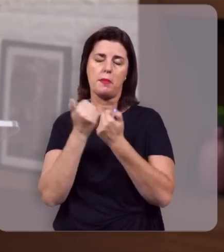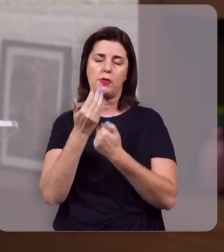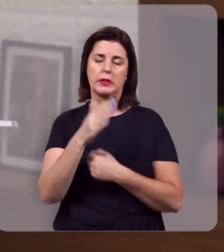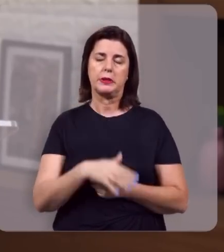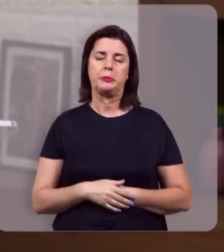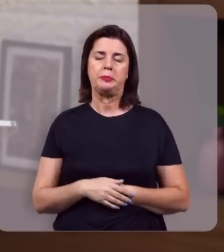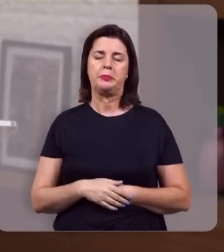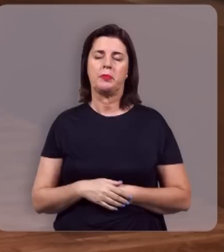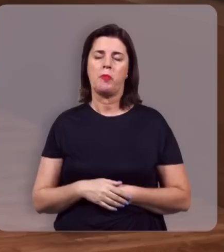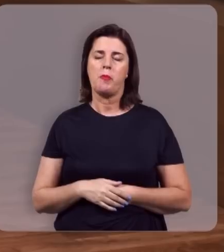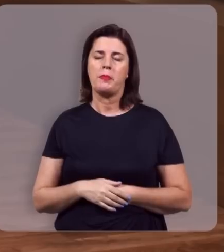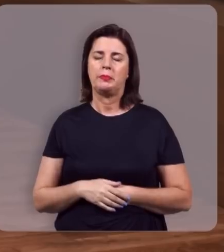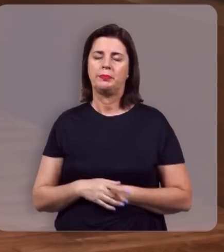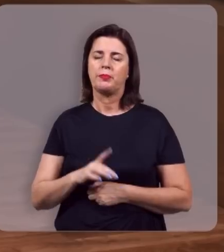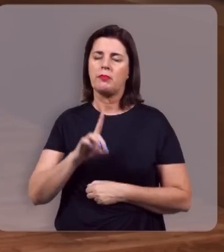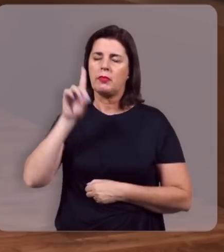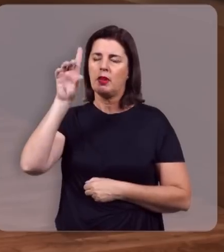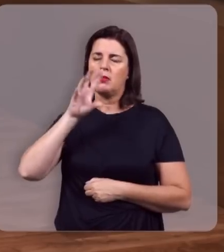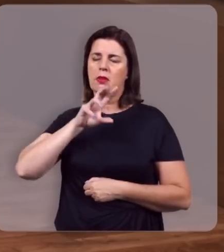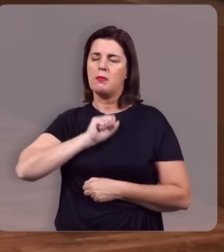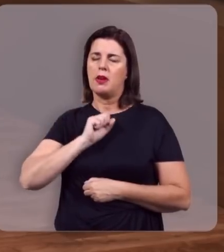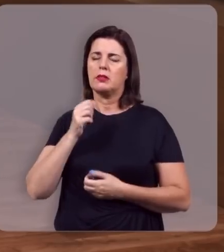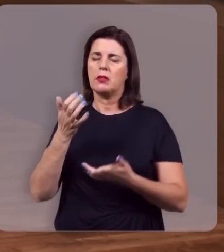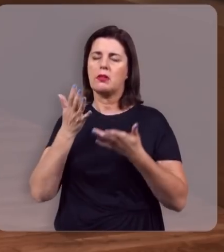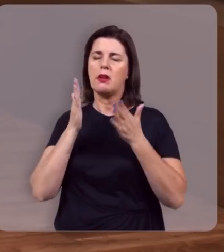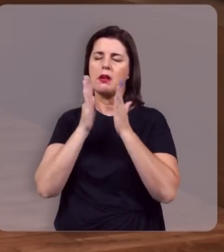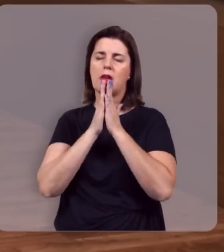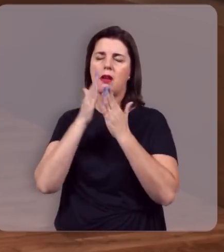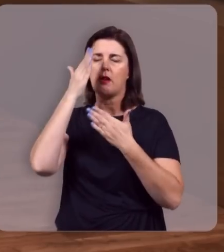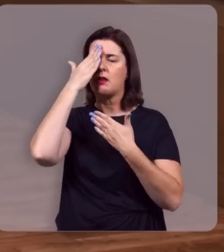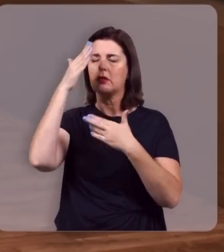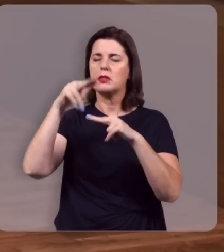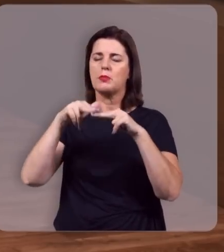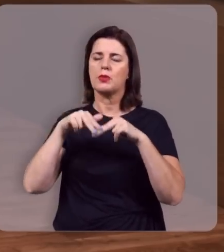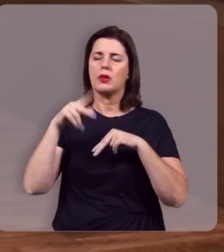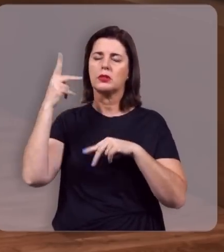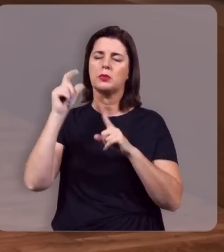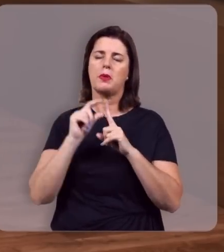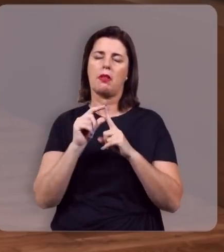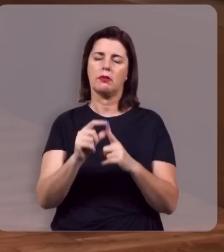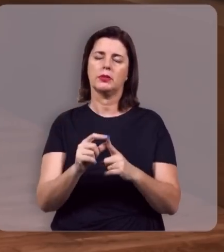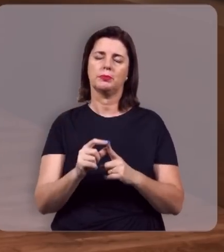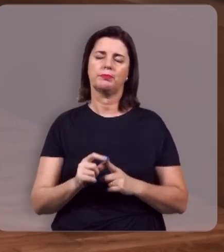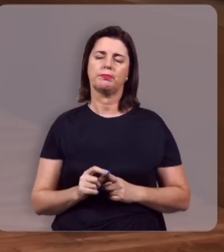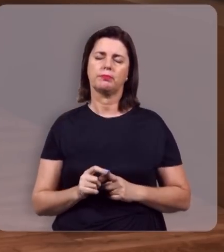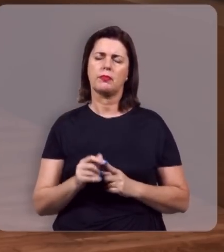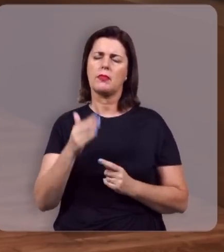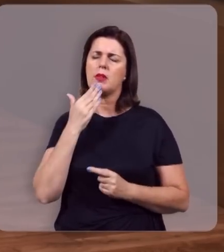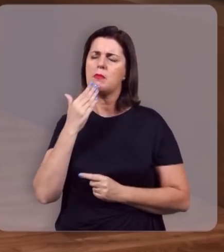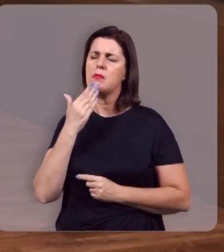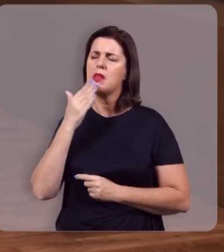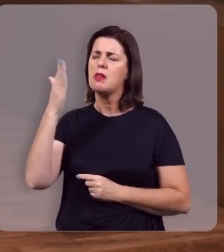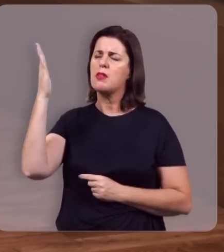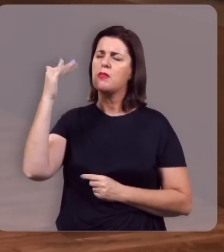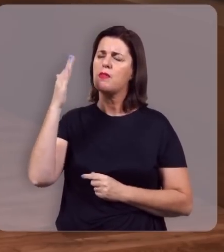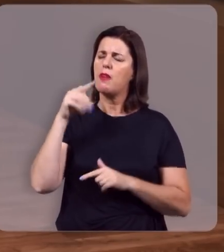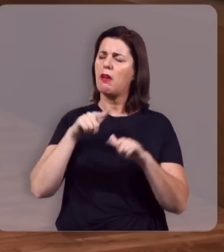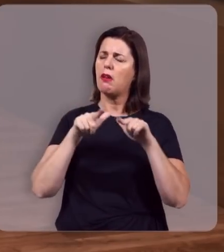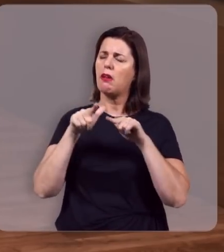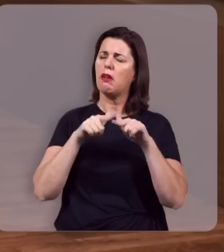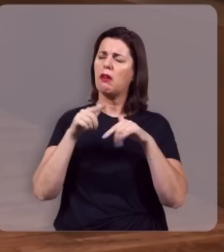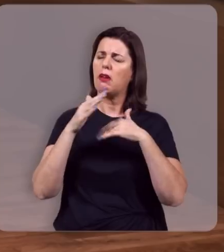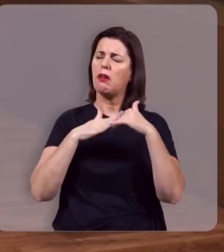você. Deus amado, eu quero te agradecer pela tua palavra. E eu te peço que tu apliques